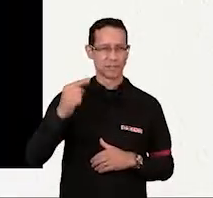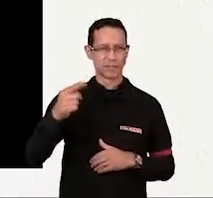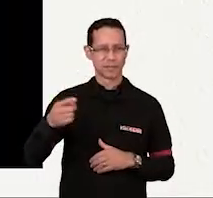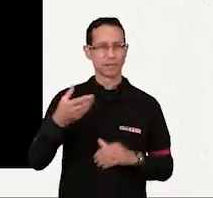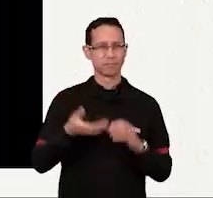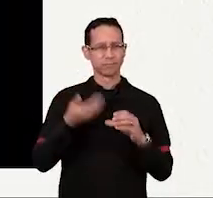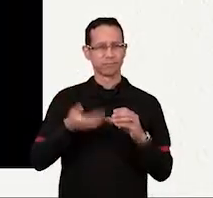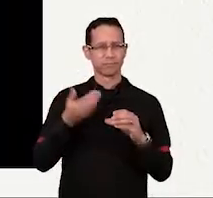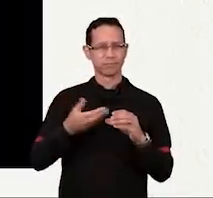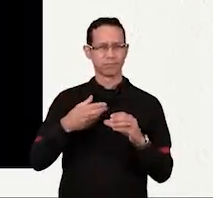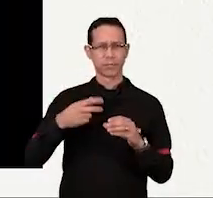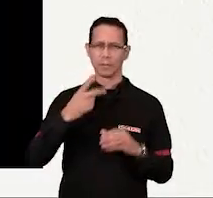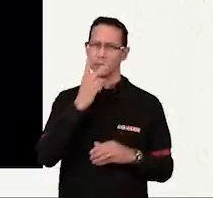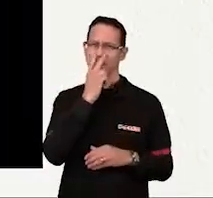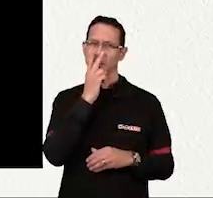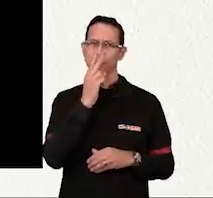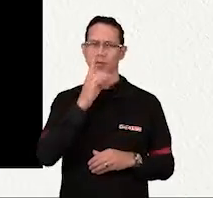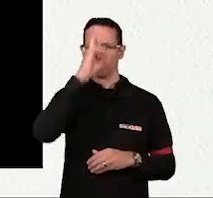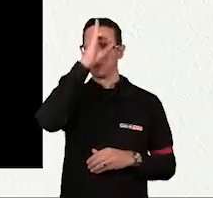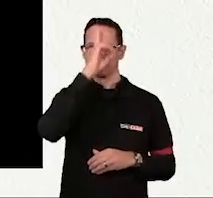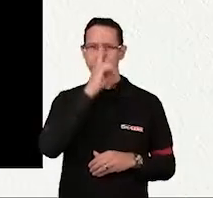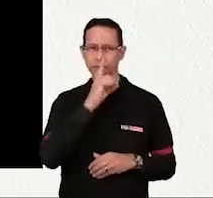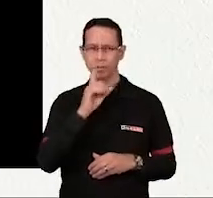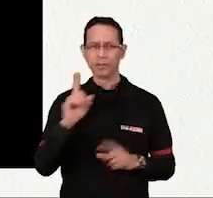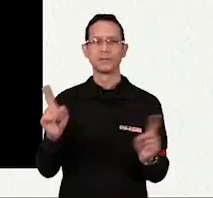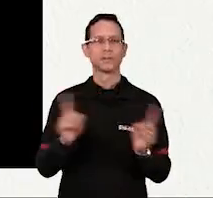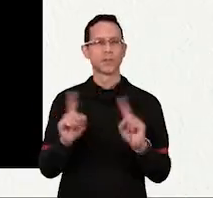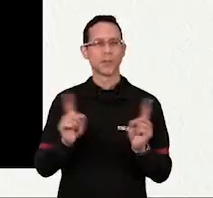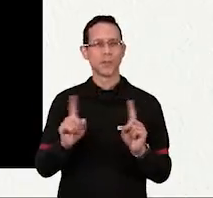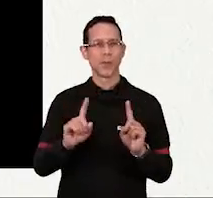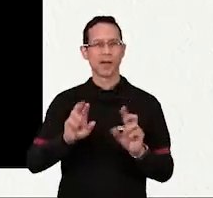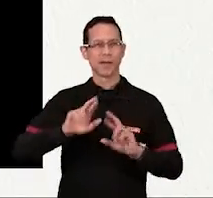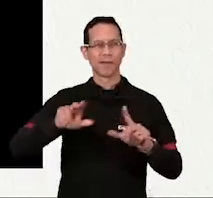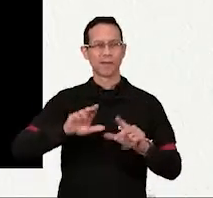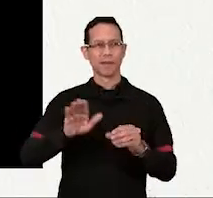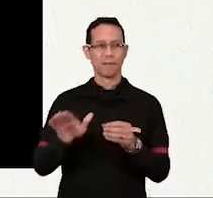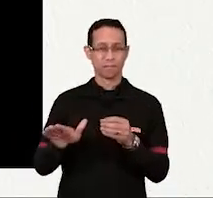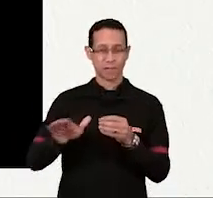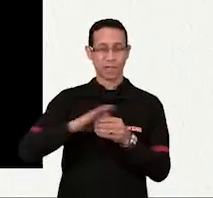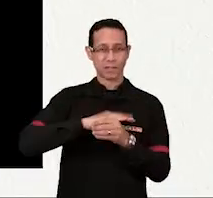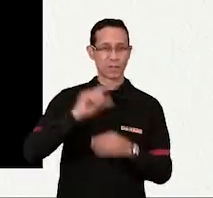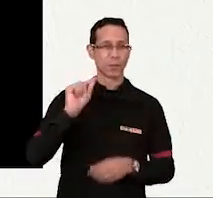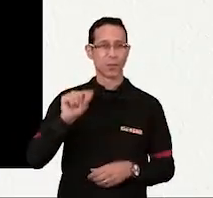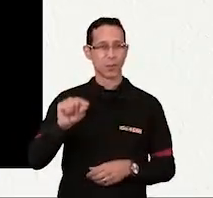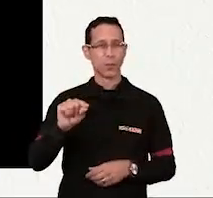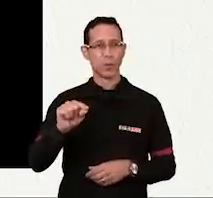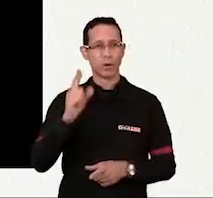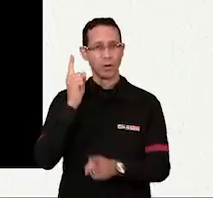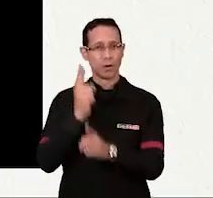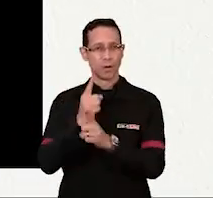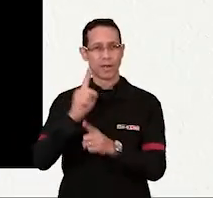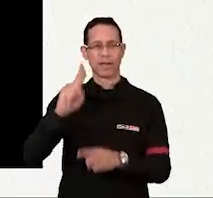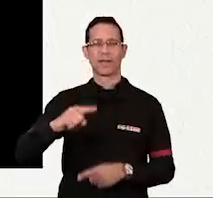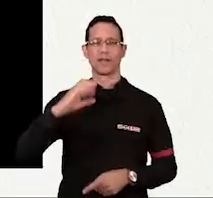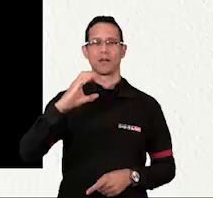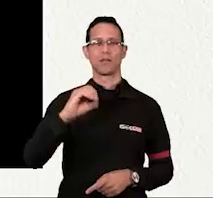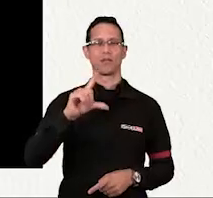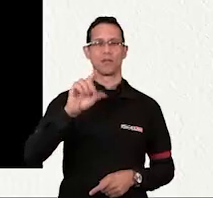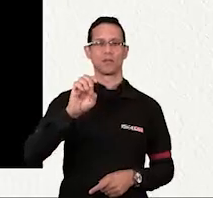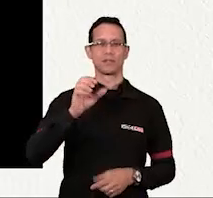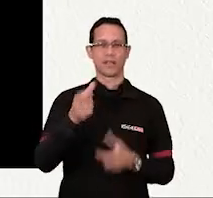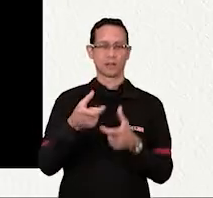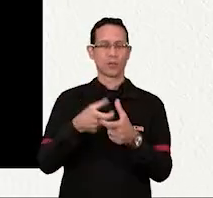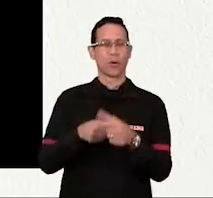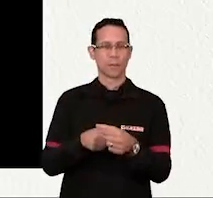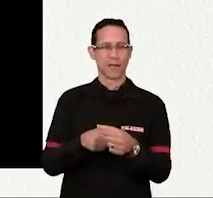material que parece pus, mas não é pus, né? Que é o que vai fechar na histopatologia como colisteatoma, queratina, se assim